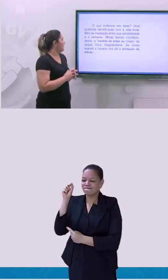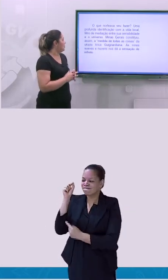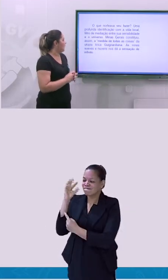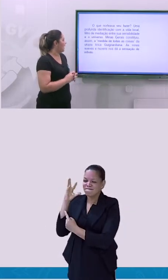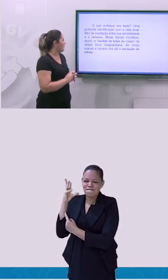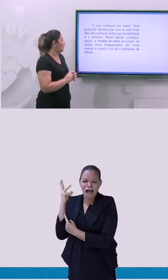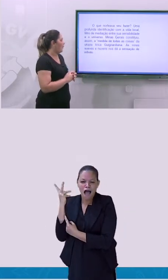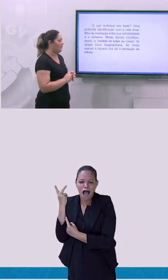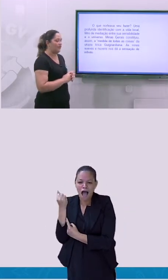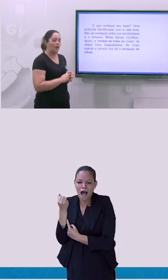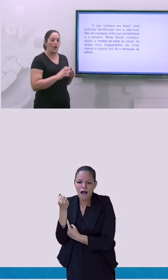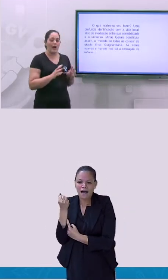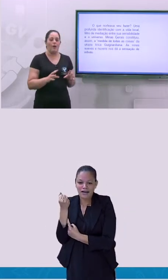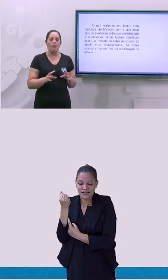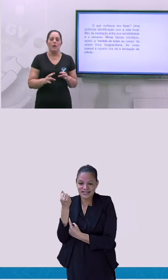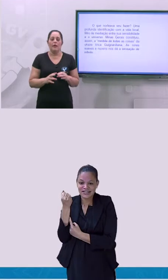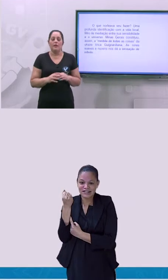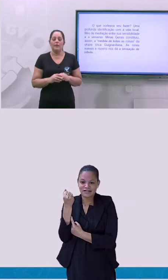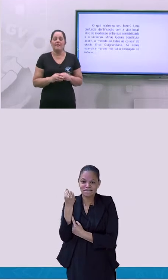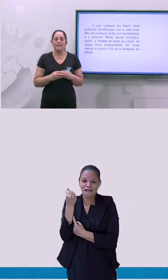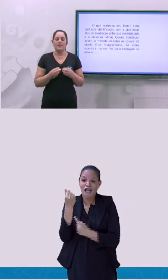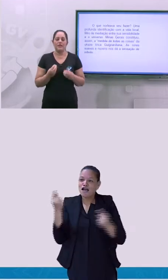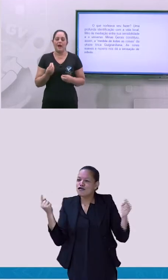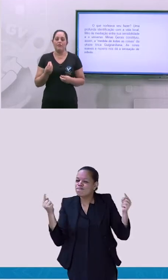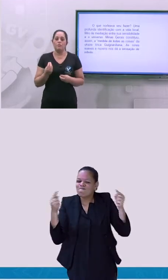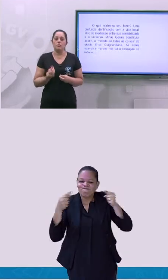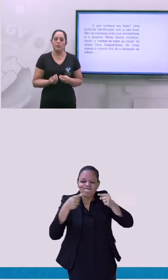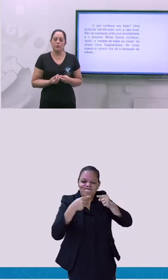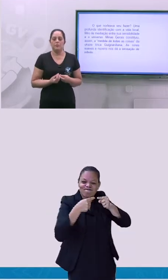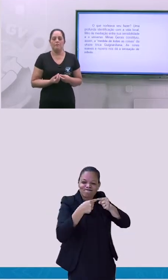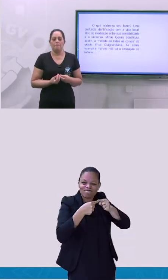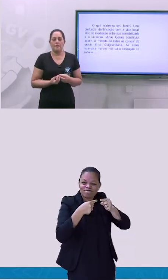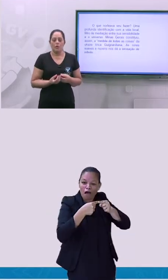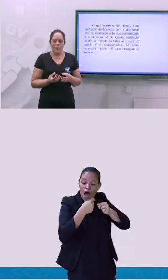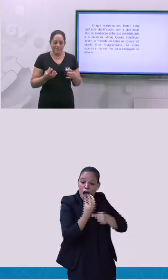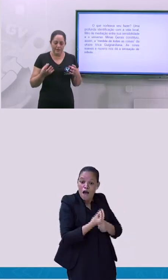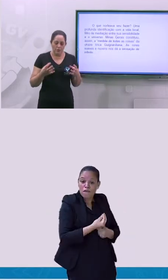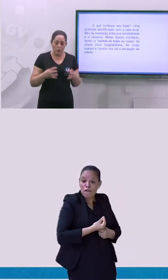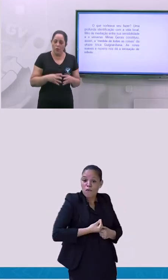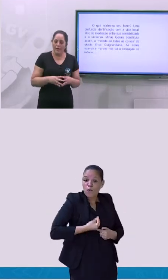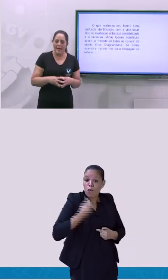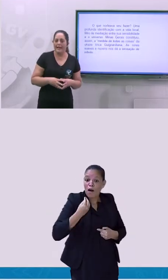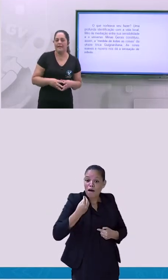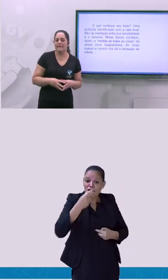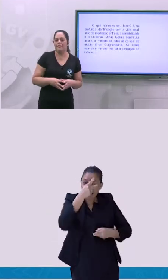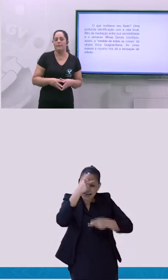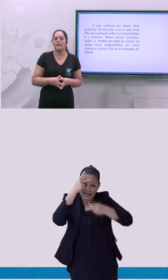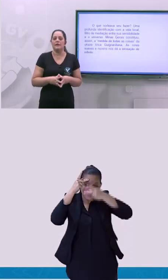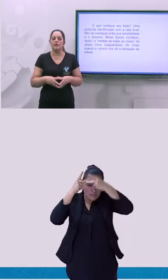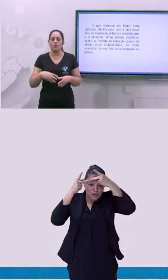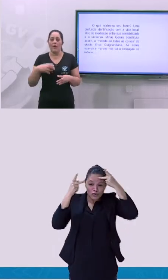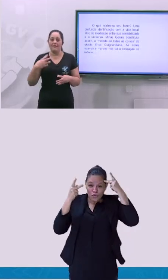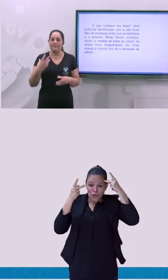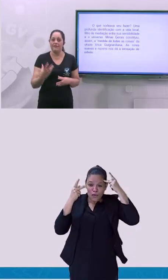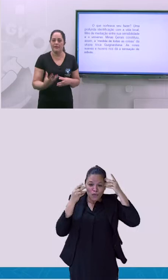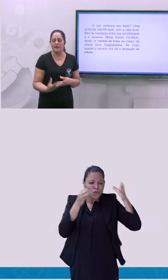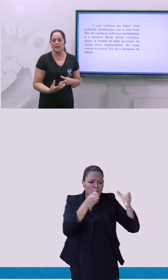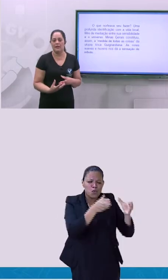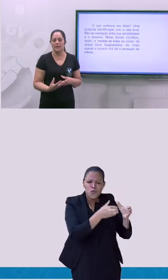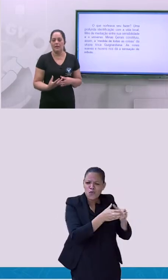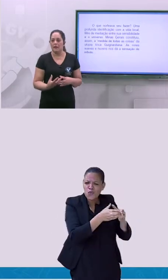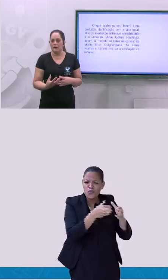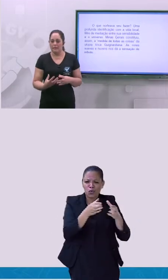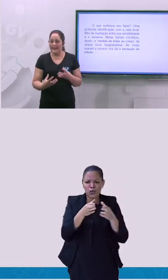profunda identificação com a vida local. Então ele se identificava muito com a vida, com o lugar que ele estava habitando, com a